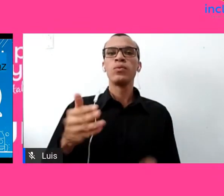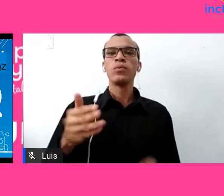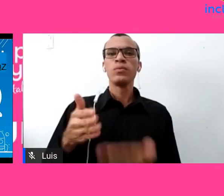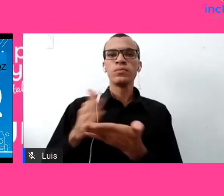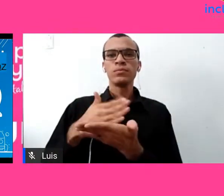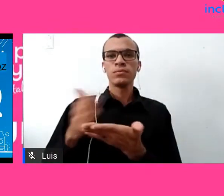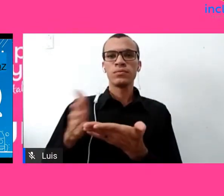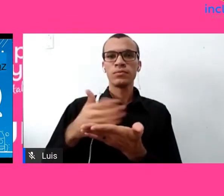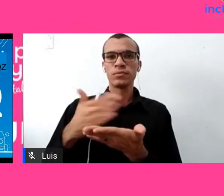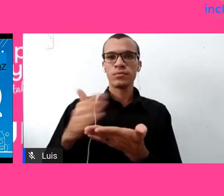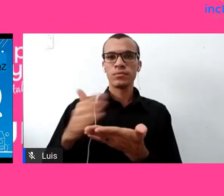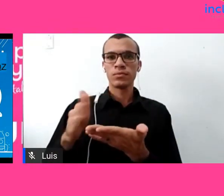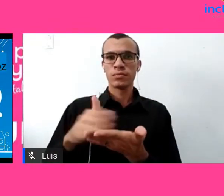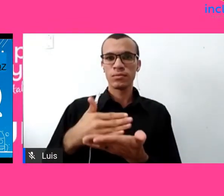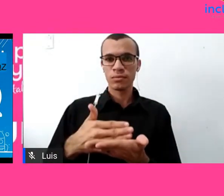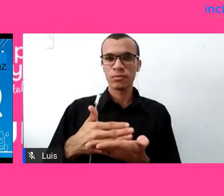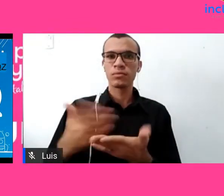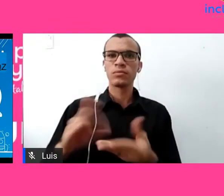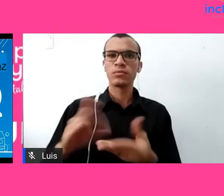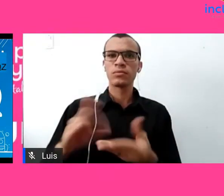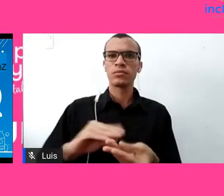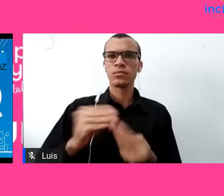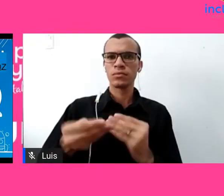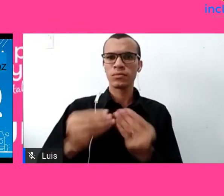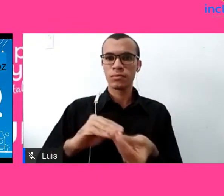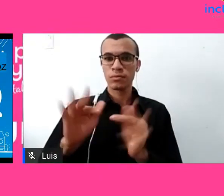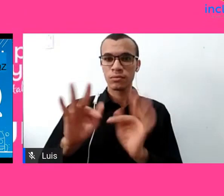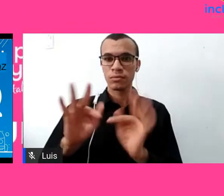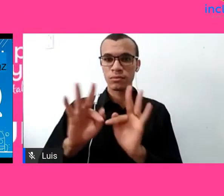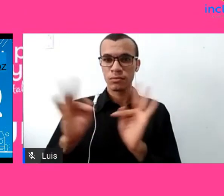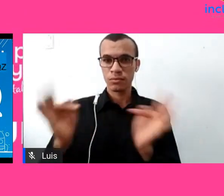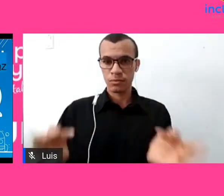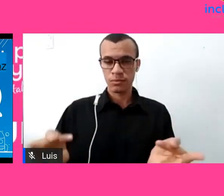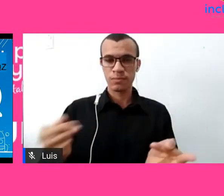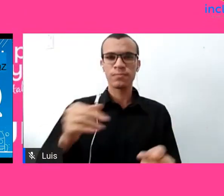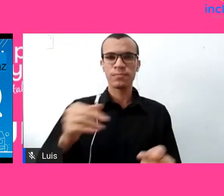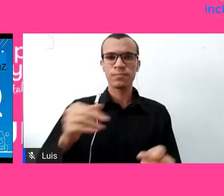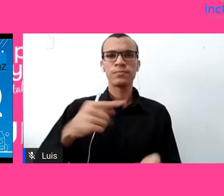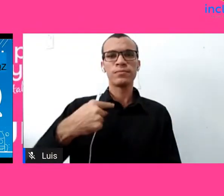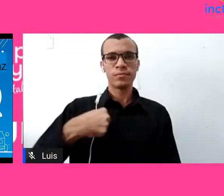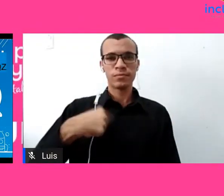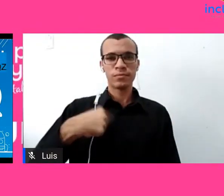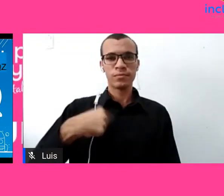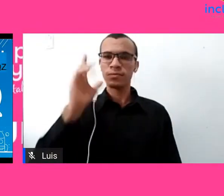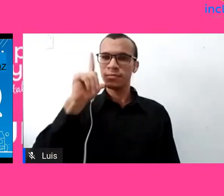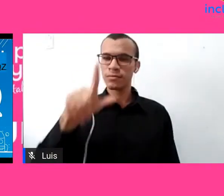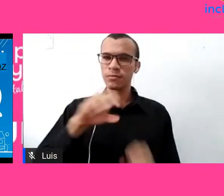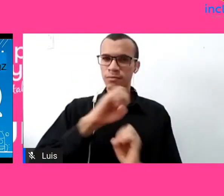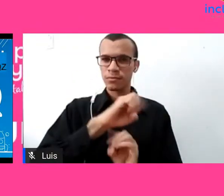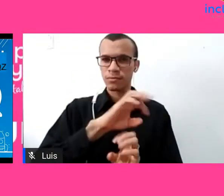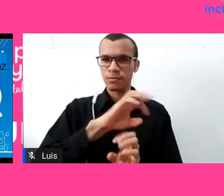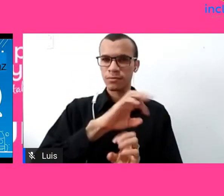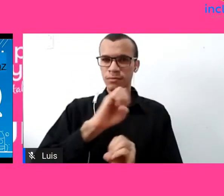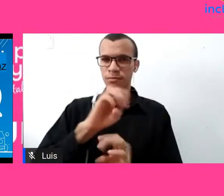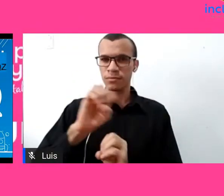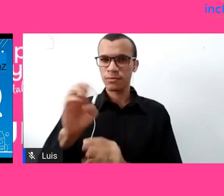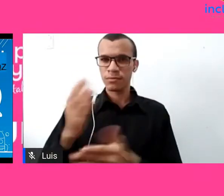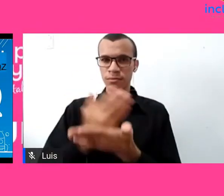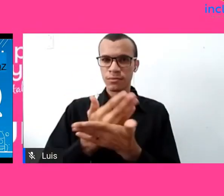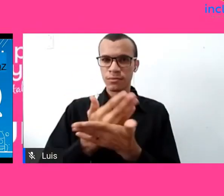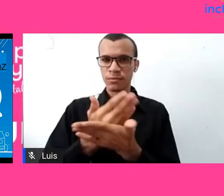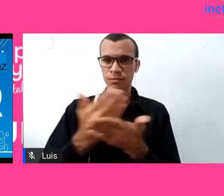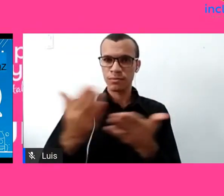de dobradura tecnicamente simples, então eu vou conseguir ensinar a técnica para vocês, e vocês vão